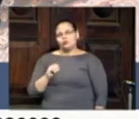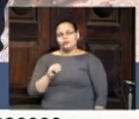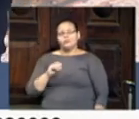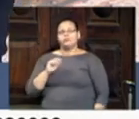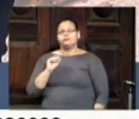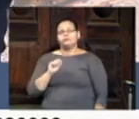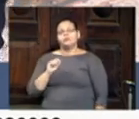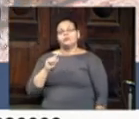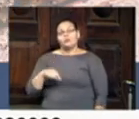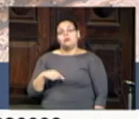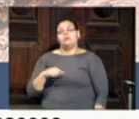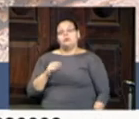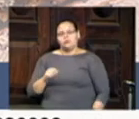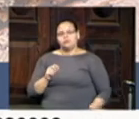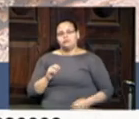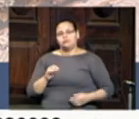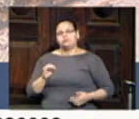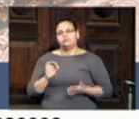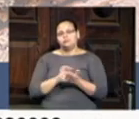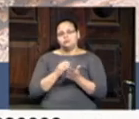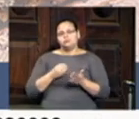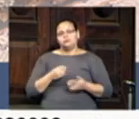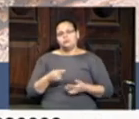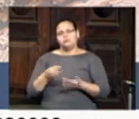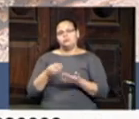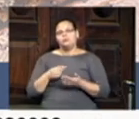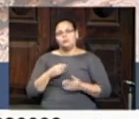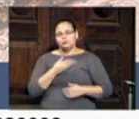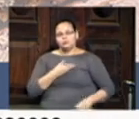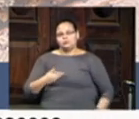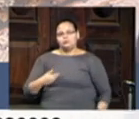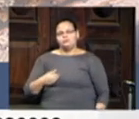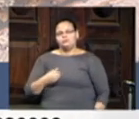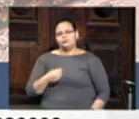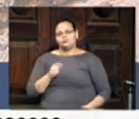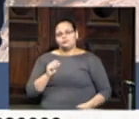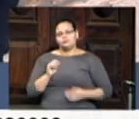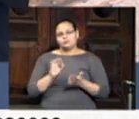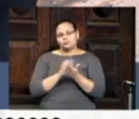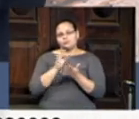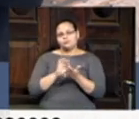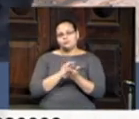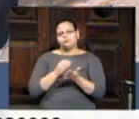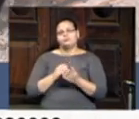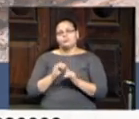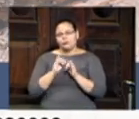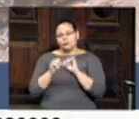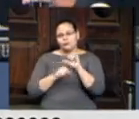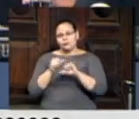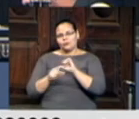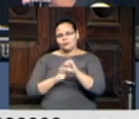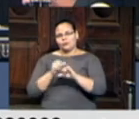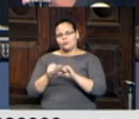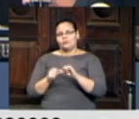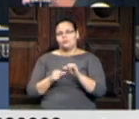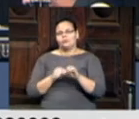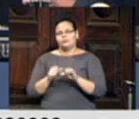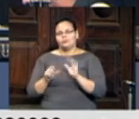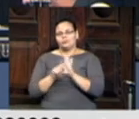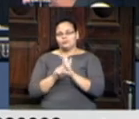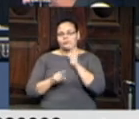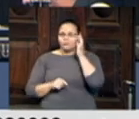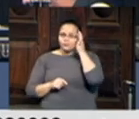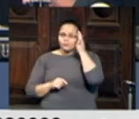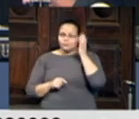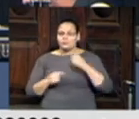que promulgue o presente projeto e o transforme em lei. Anuncio. Para